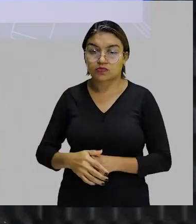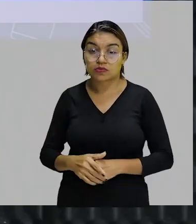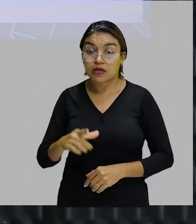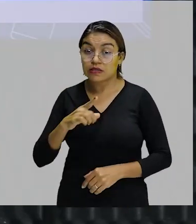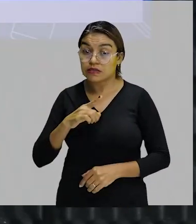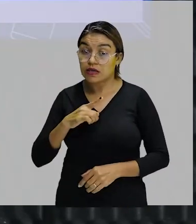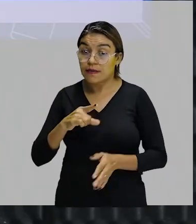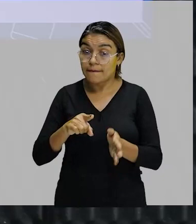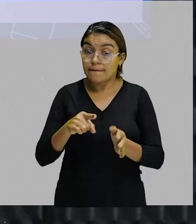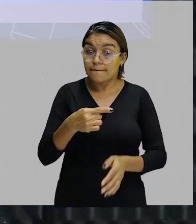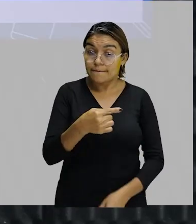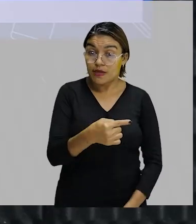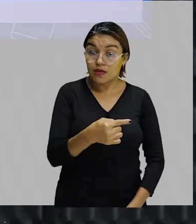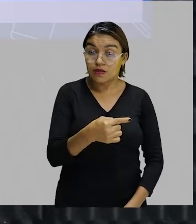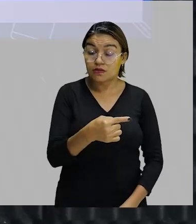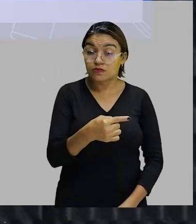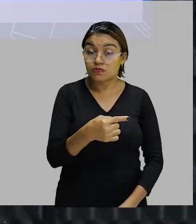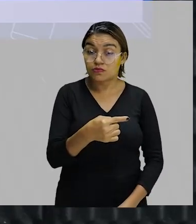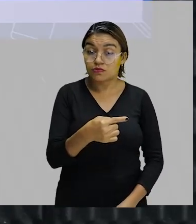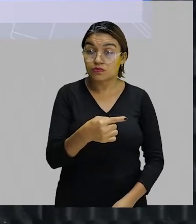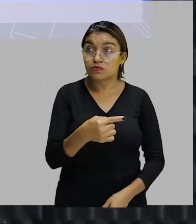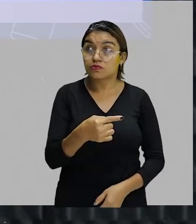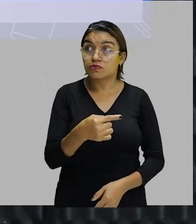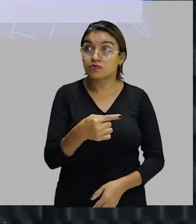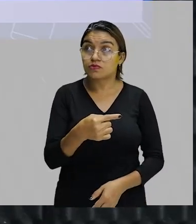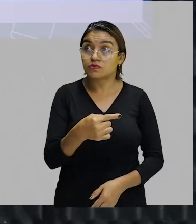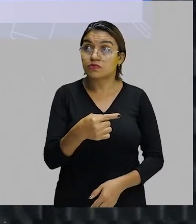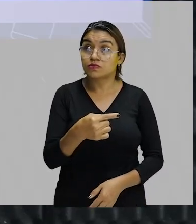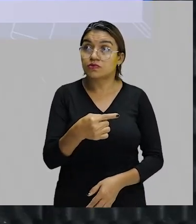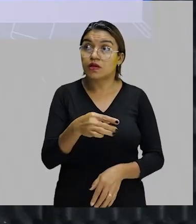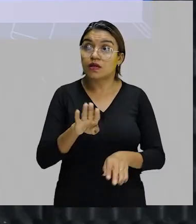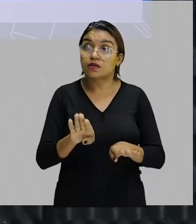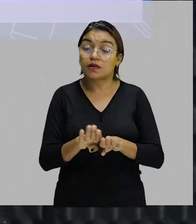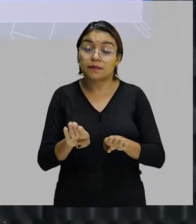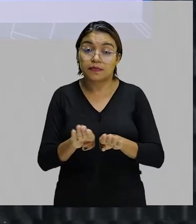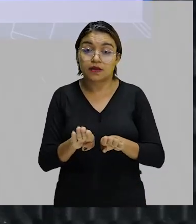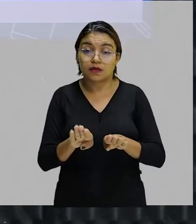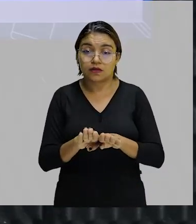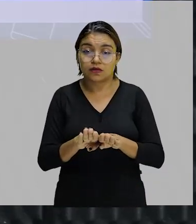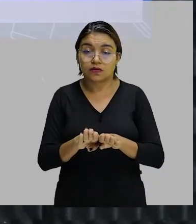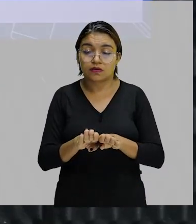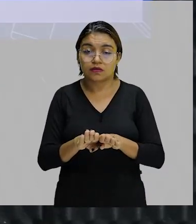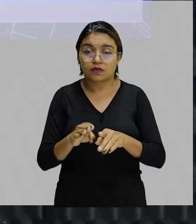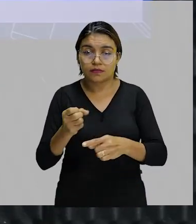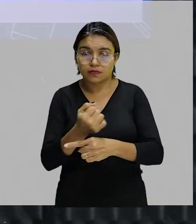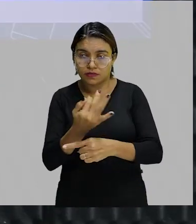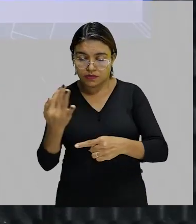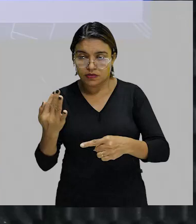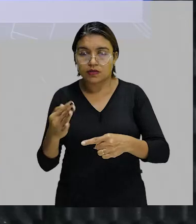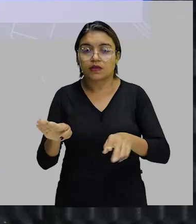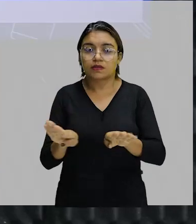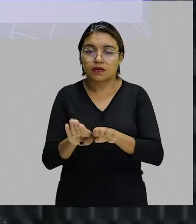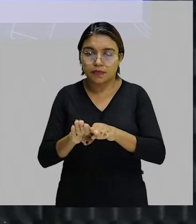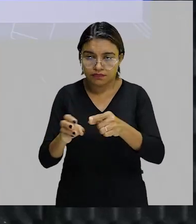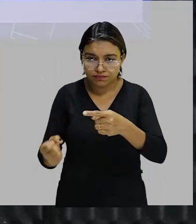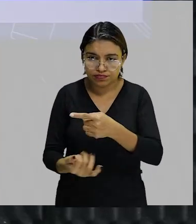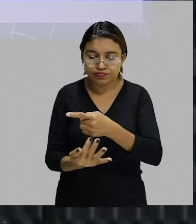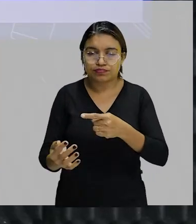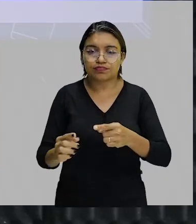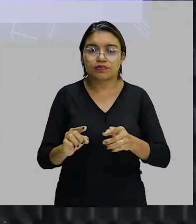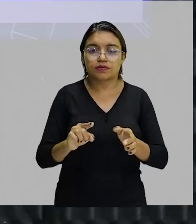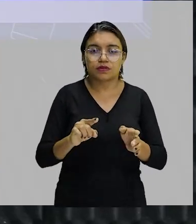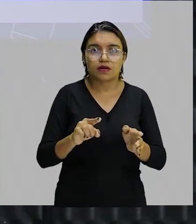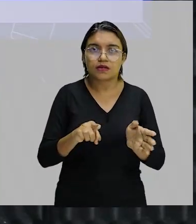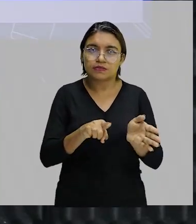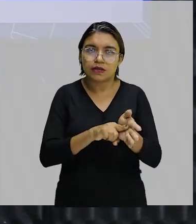esse menos aqui na frente e no denominador também tem um joguinho de sinais, tá? 1 menos 2 ficou 1 mais 2,